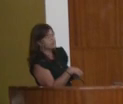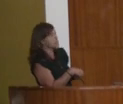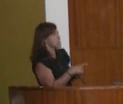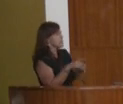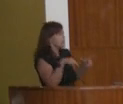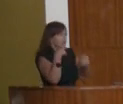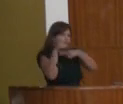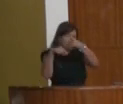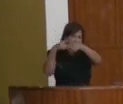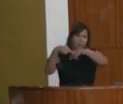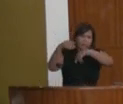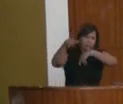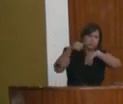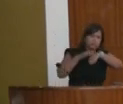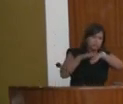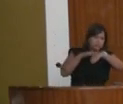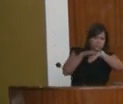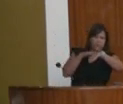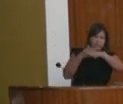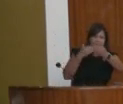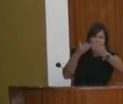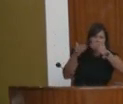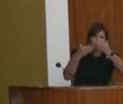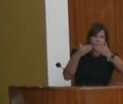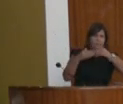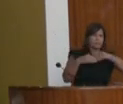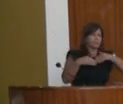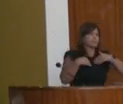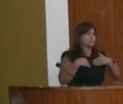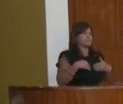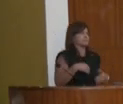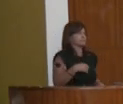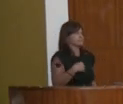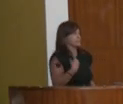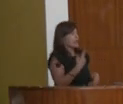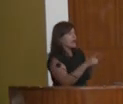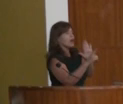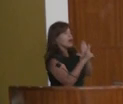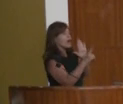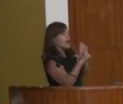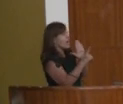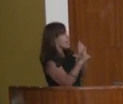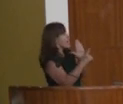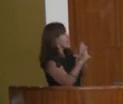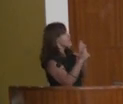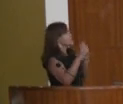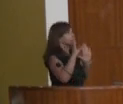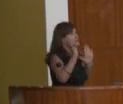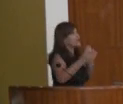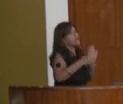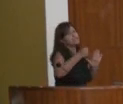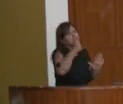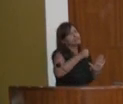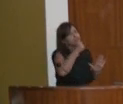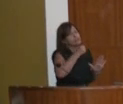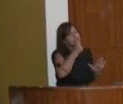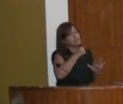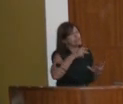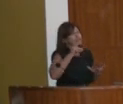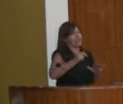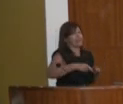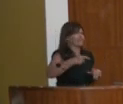vamos conversar depois e tentar ampliar. Ela tem razão, Muni. A nossa lei, por ela ser um pouco antiga, ela